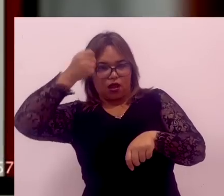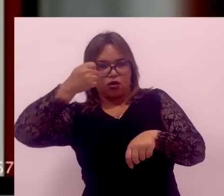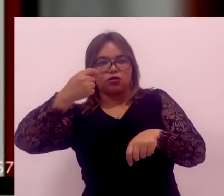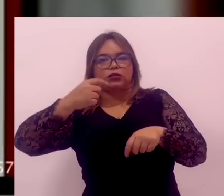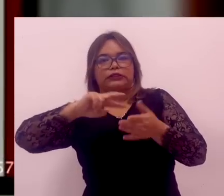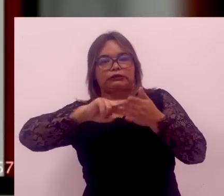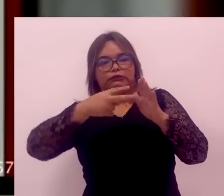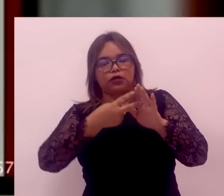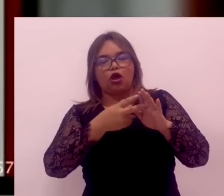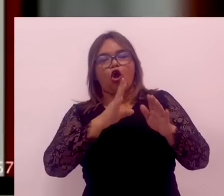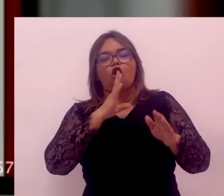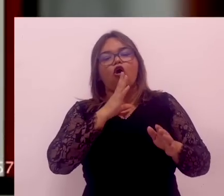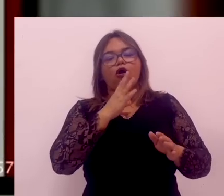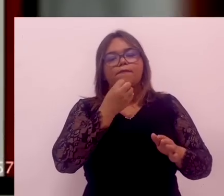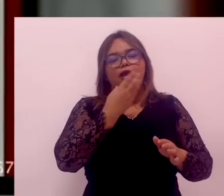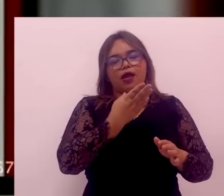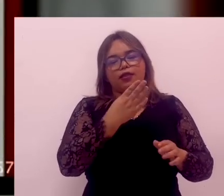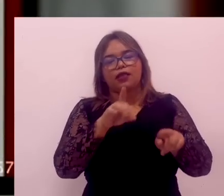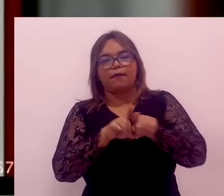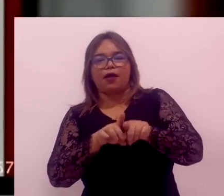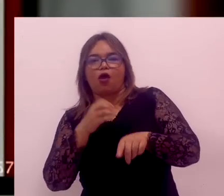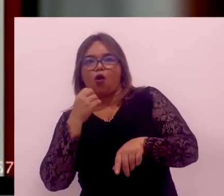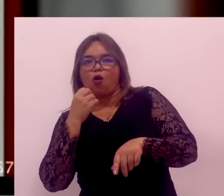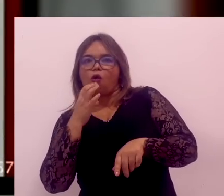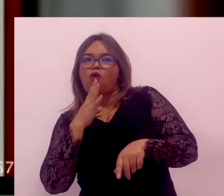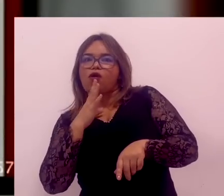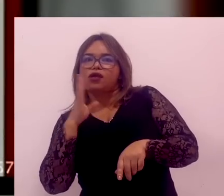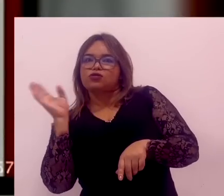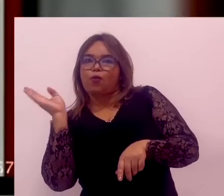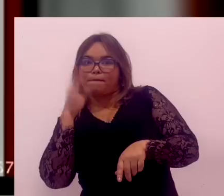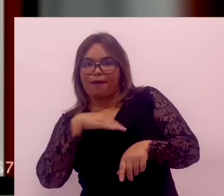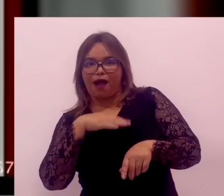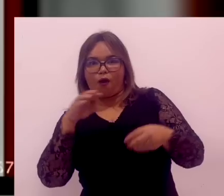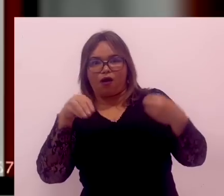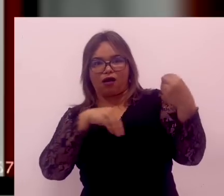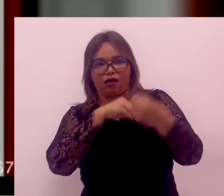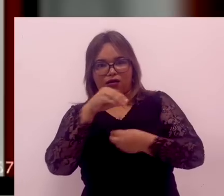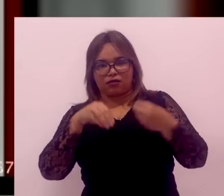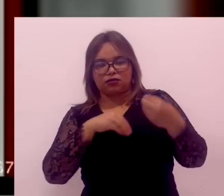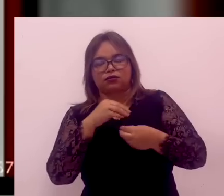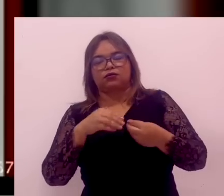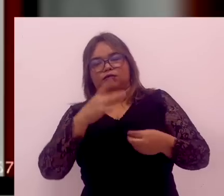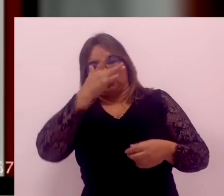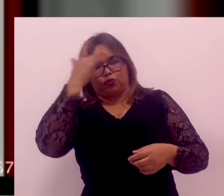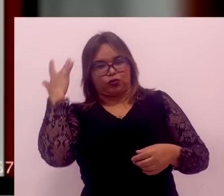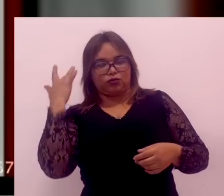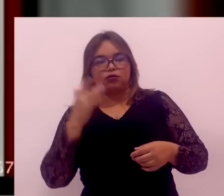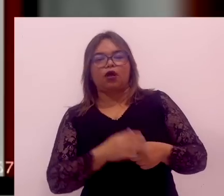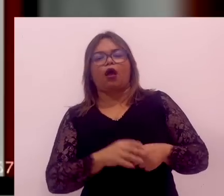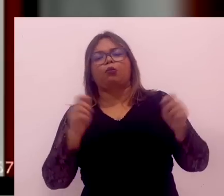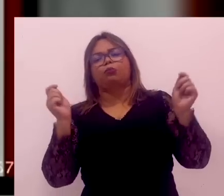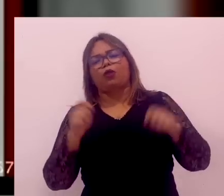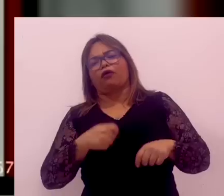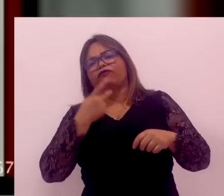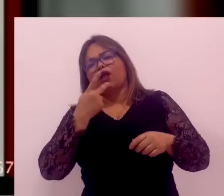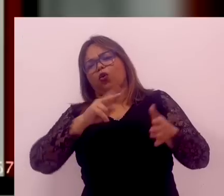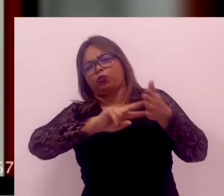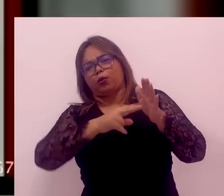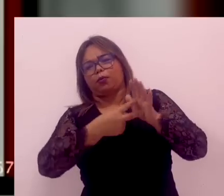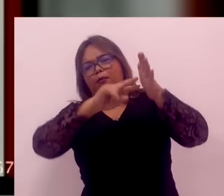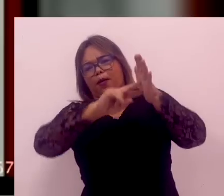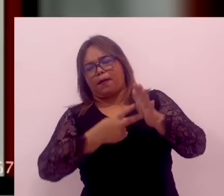conhecesse o bem e o mal. E nós podemos continuar falando de todo esse simbolismo. Mas não temos tempo de falar sobre